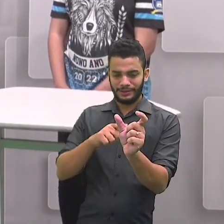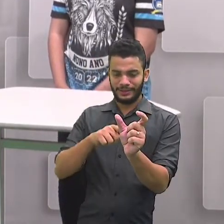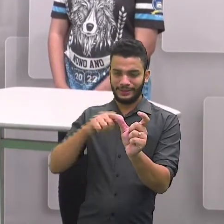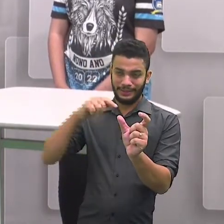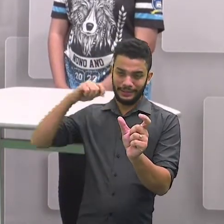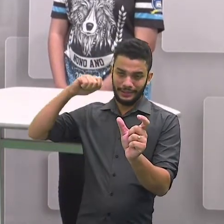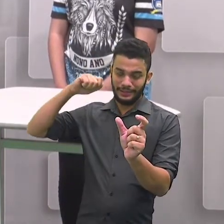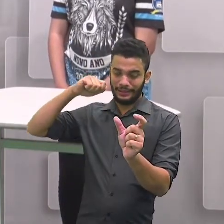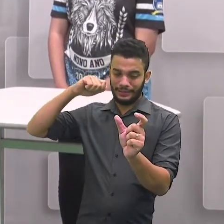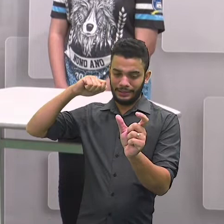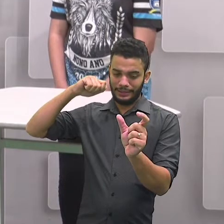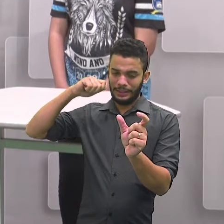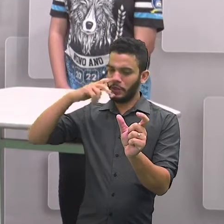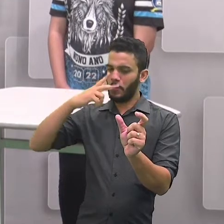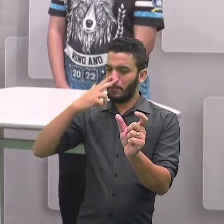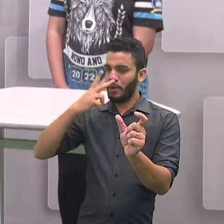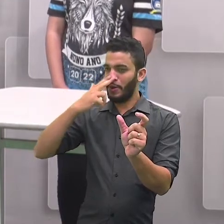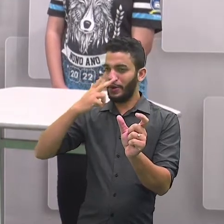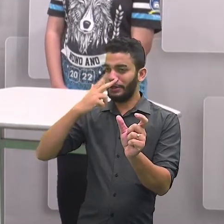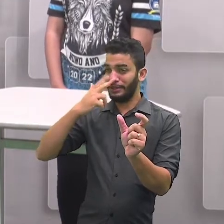está